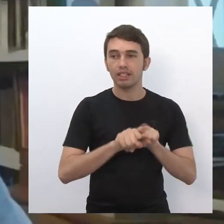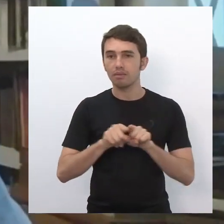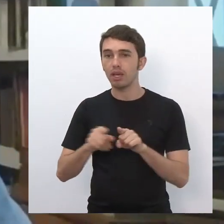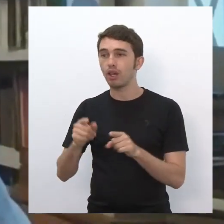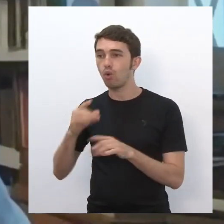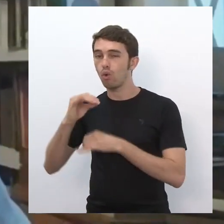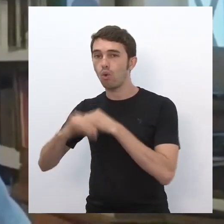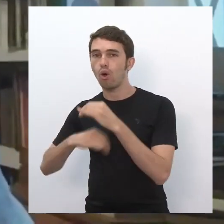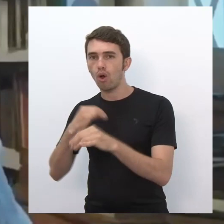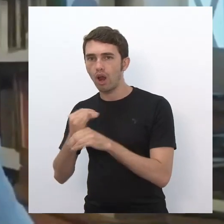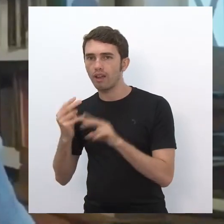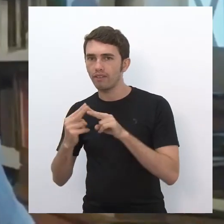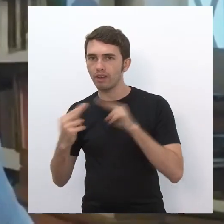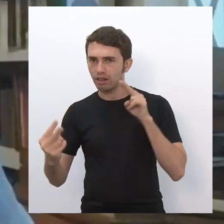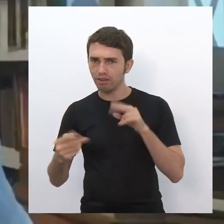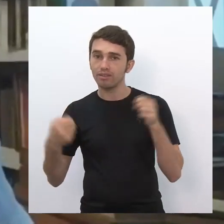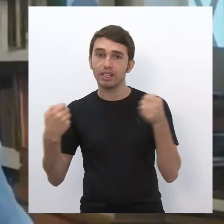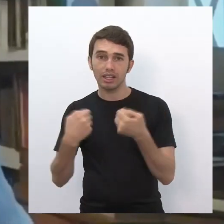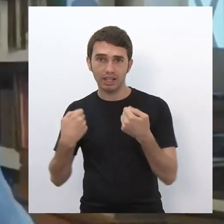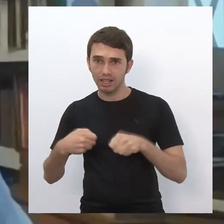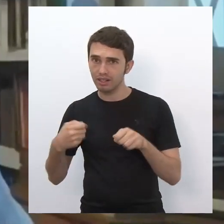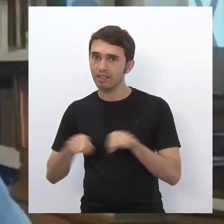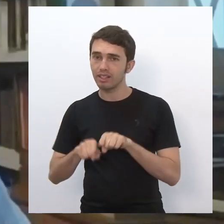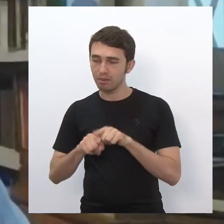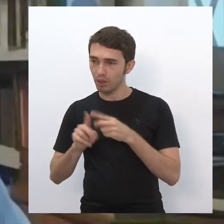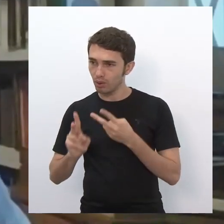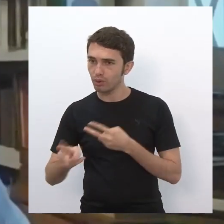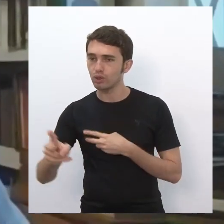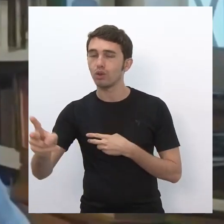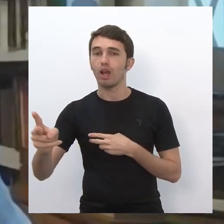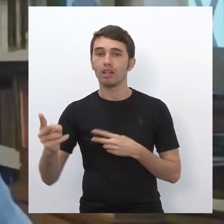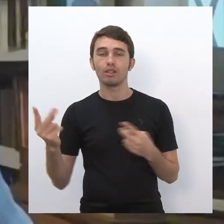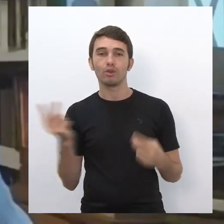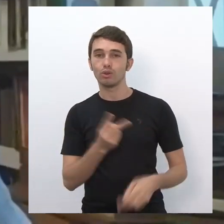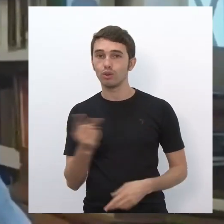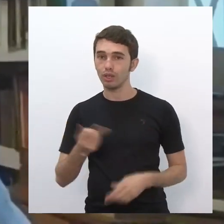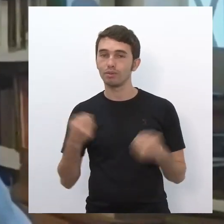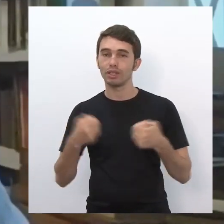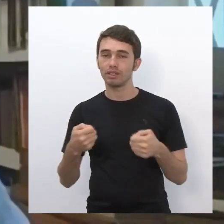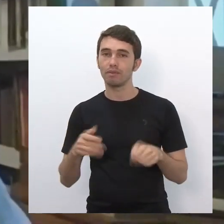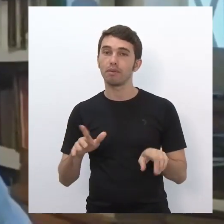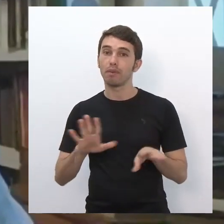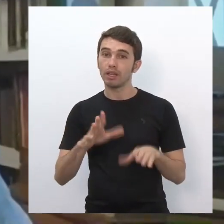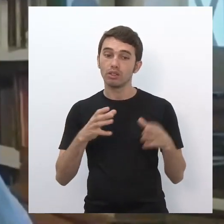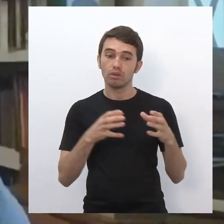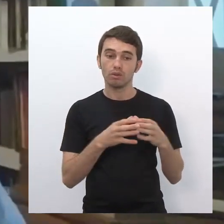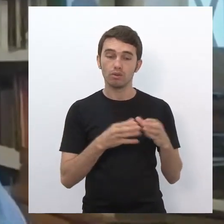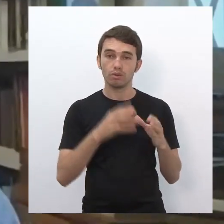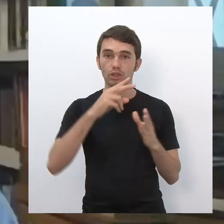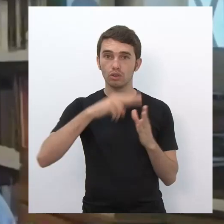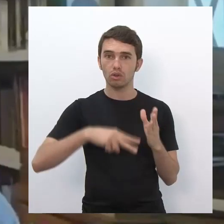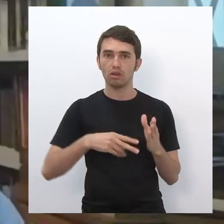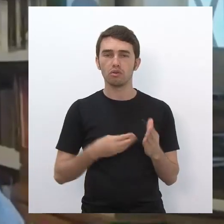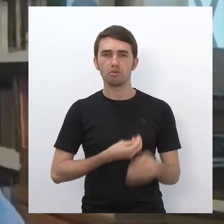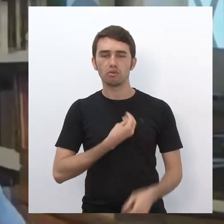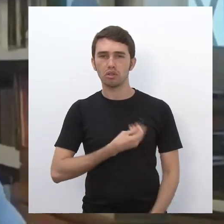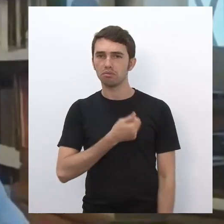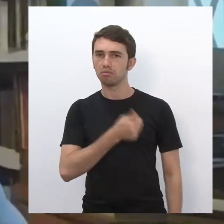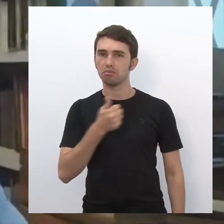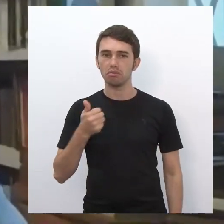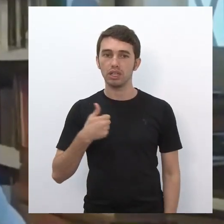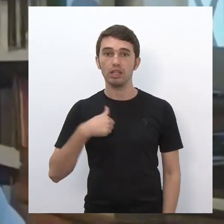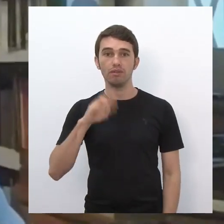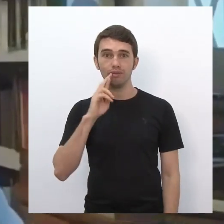leitura virtual é, de fato, muito interessante, funciona muito bem, né? E nós tivemos uma resposta